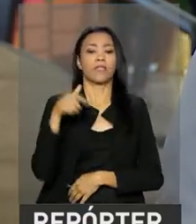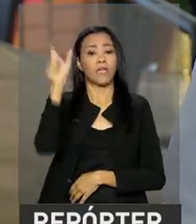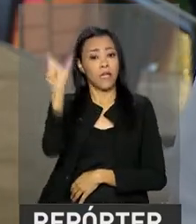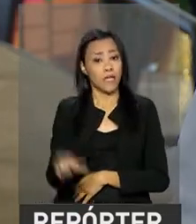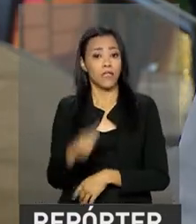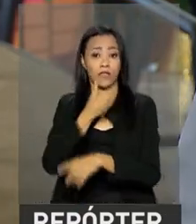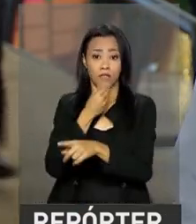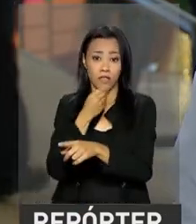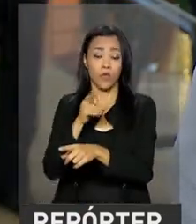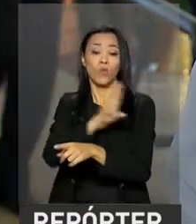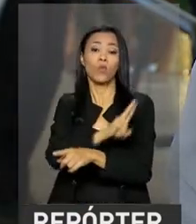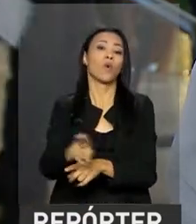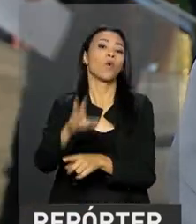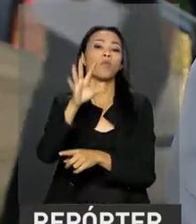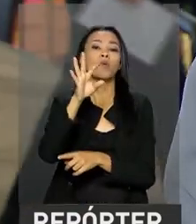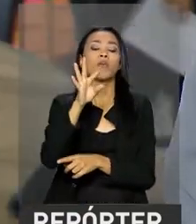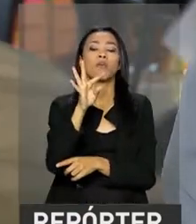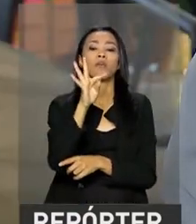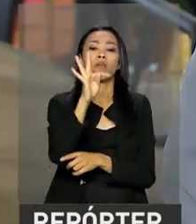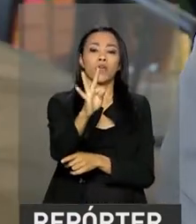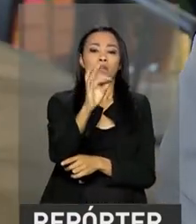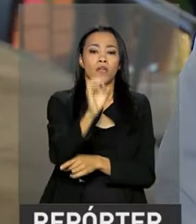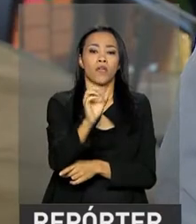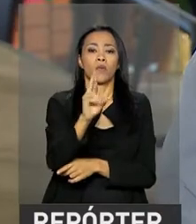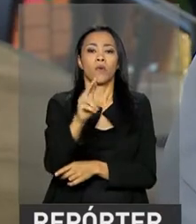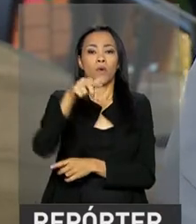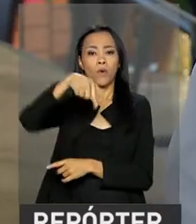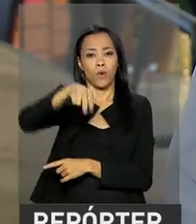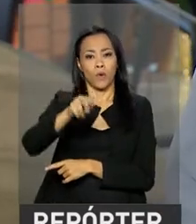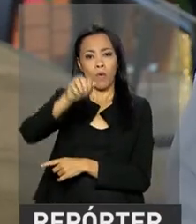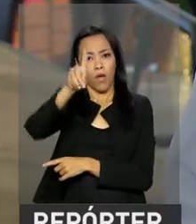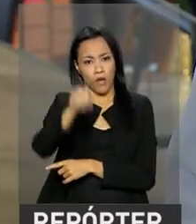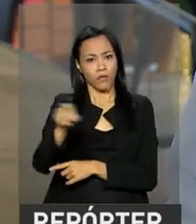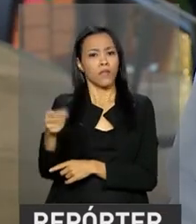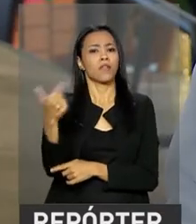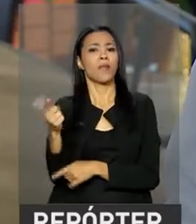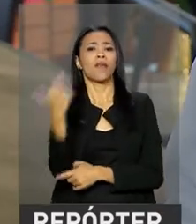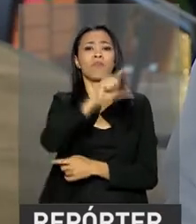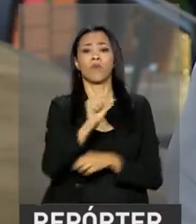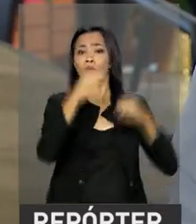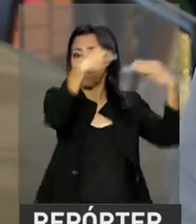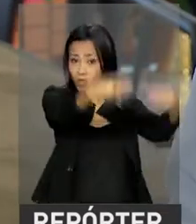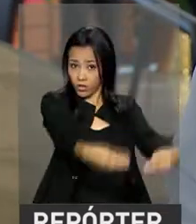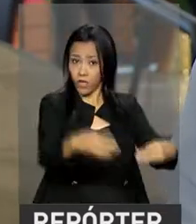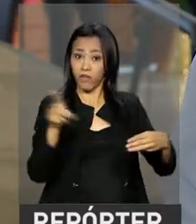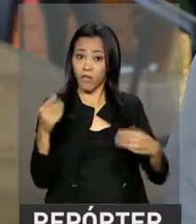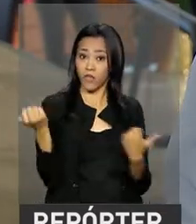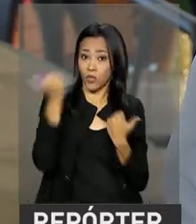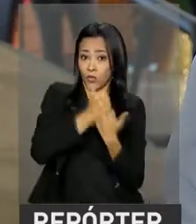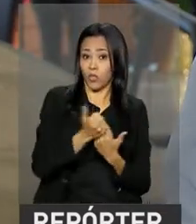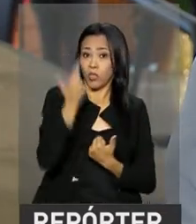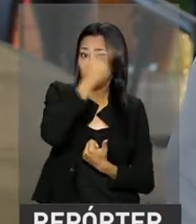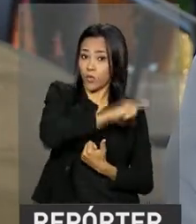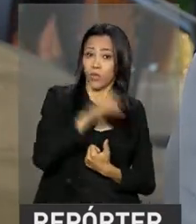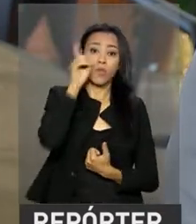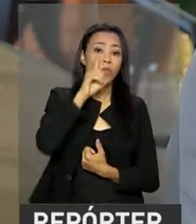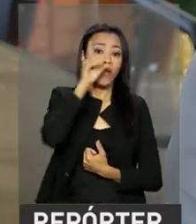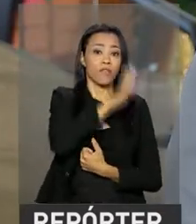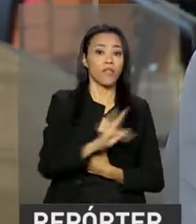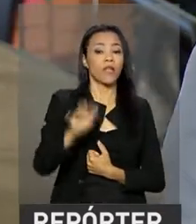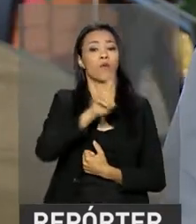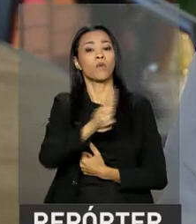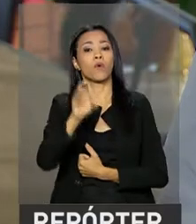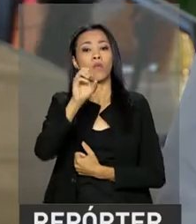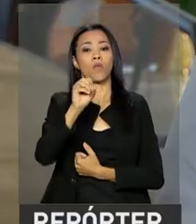titular do ministério da transparência fiscalização e controladoria geral da união assume a justiça no lugar do deputado federal osmar serraglio